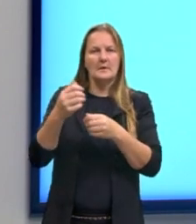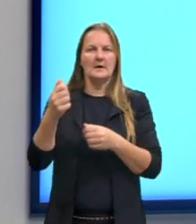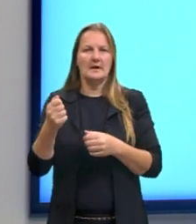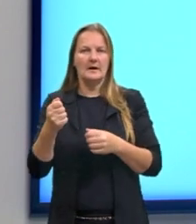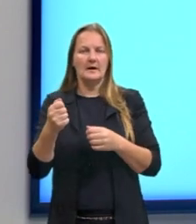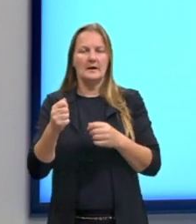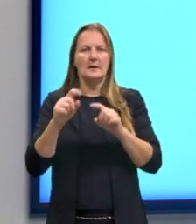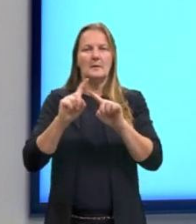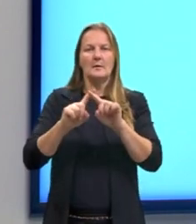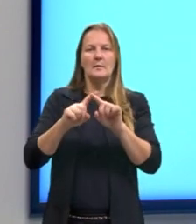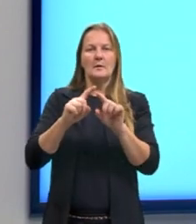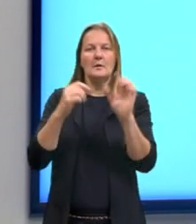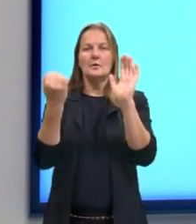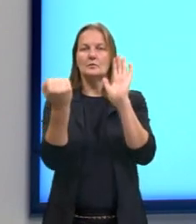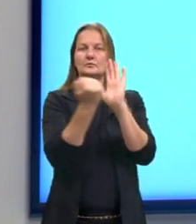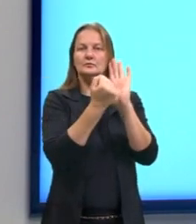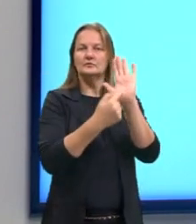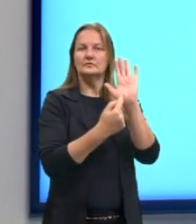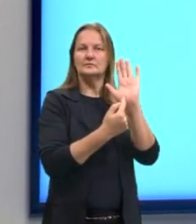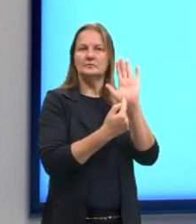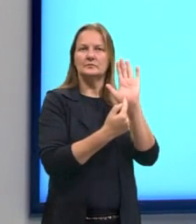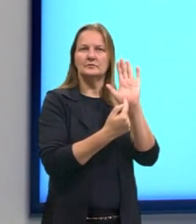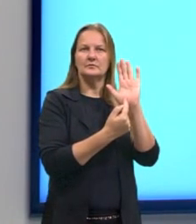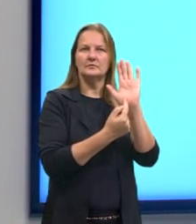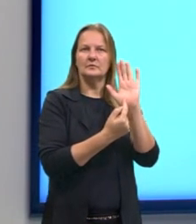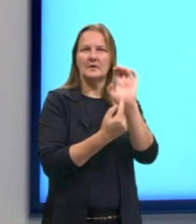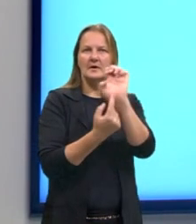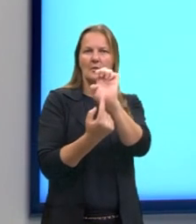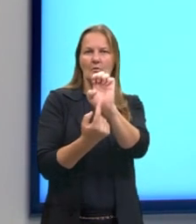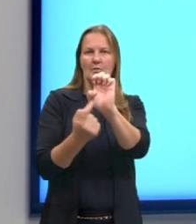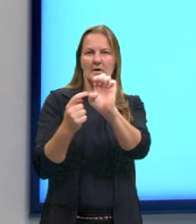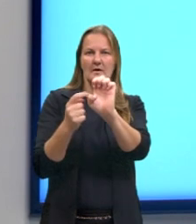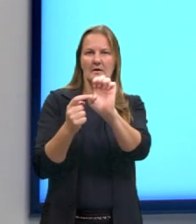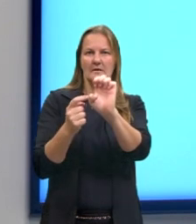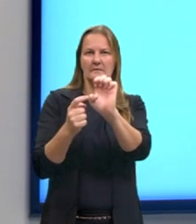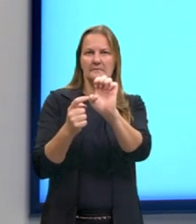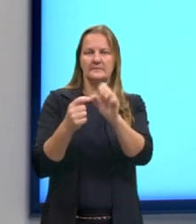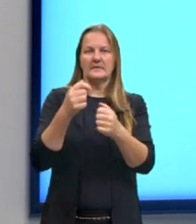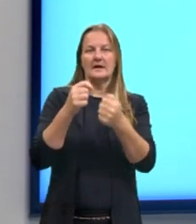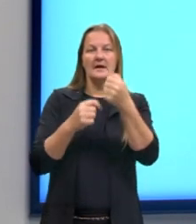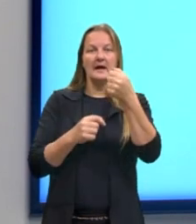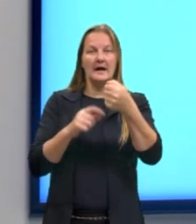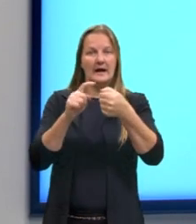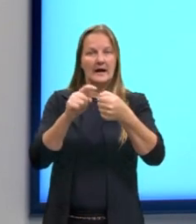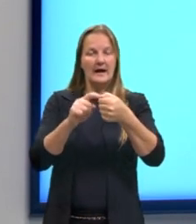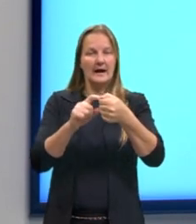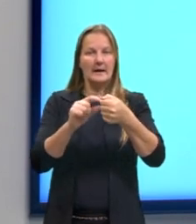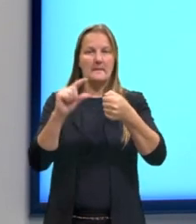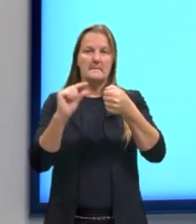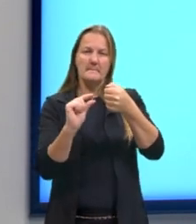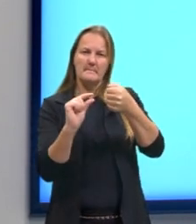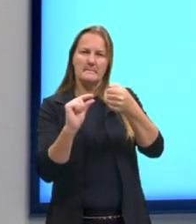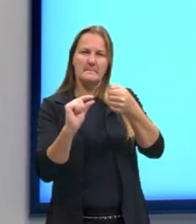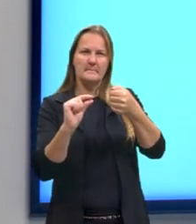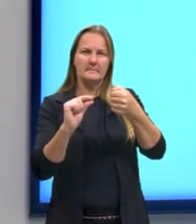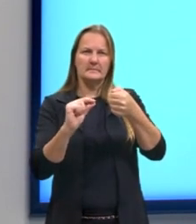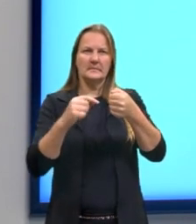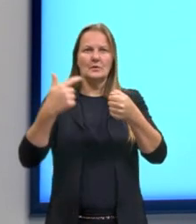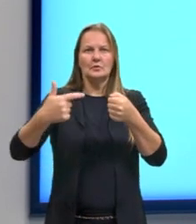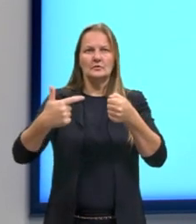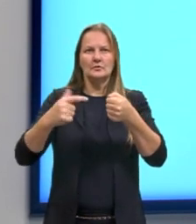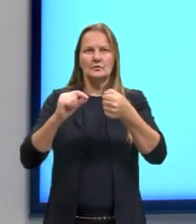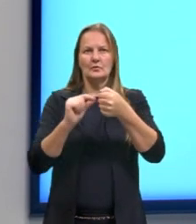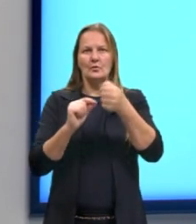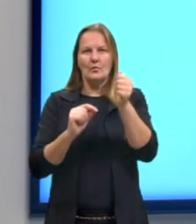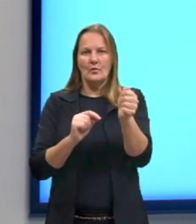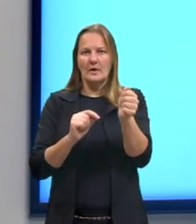de pertence. Notem que neste primeiro A, nós temos um A minúsculo, e no segundo A,